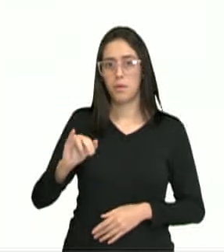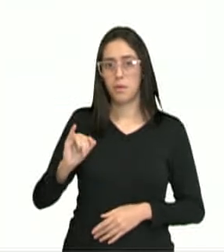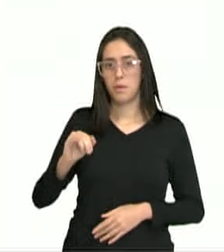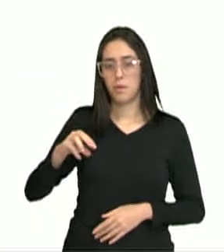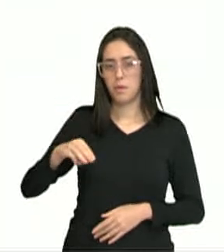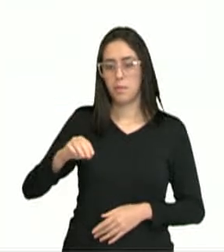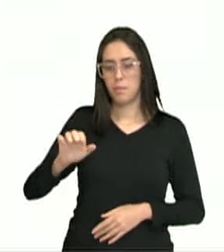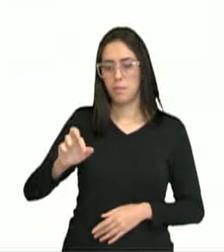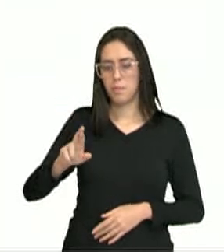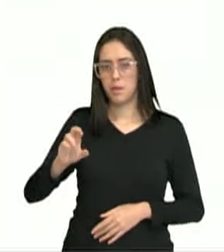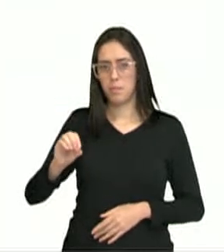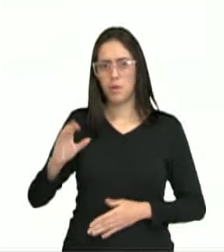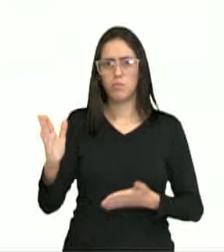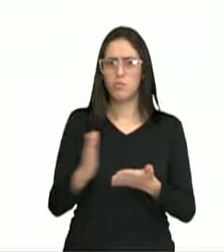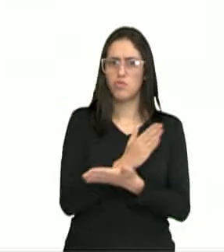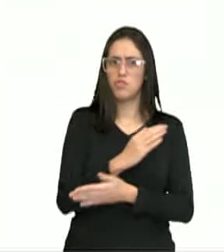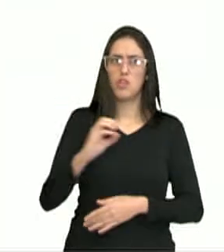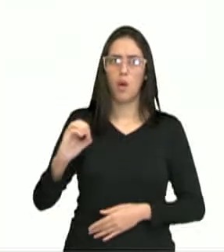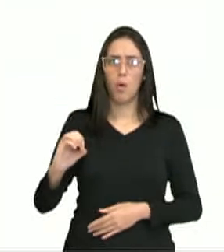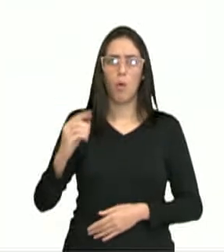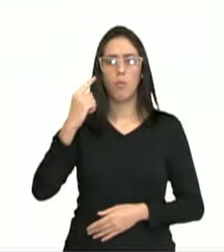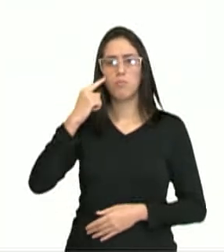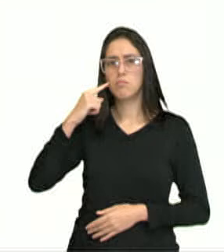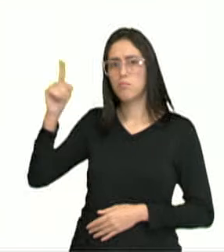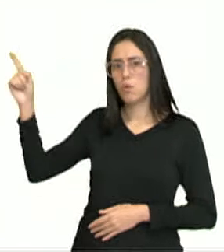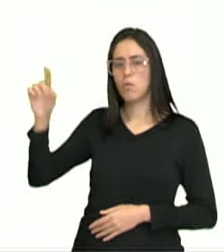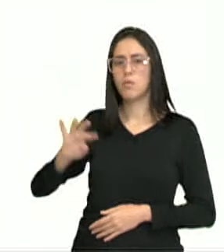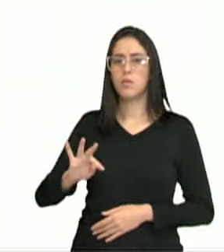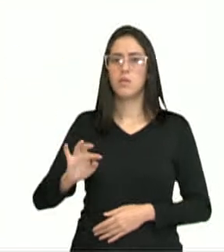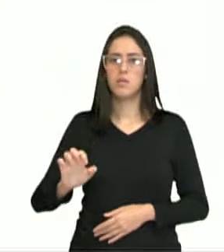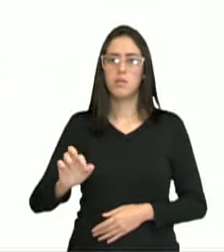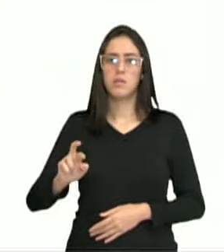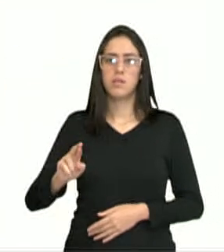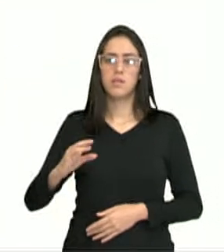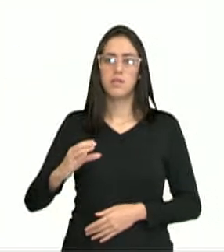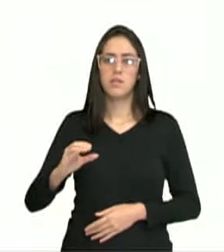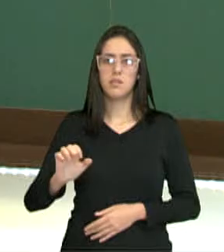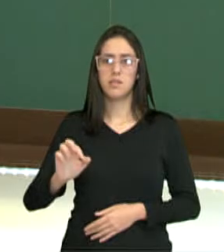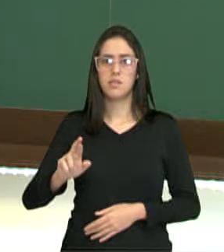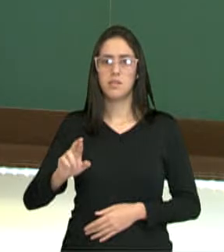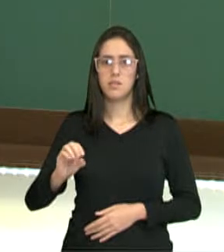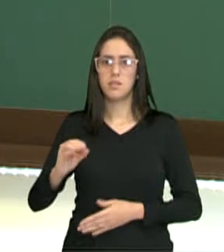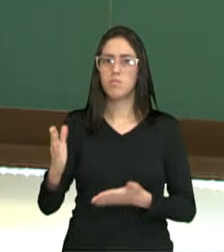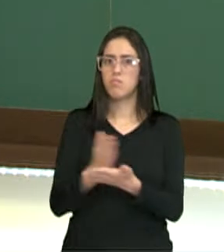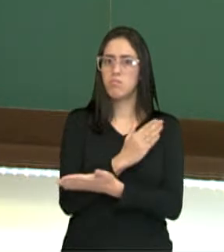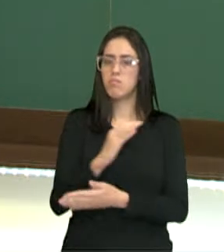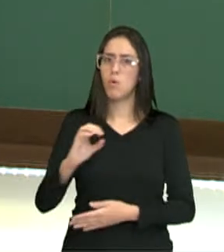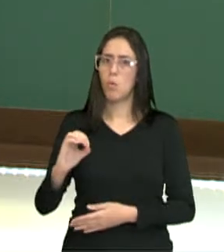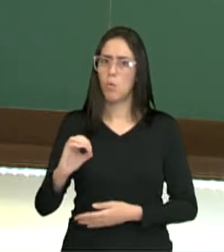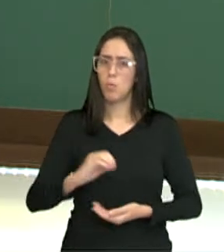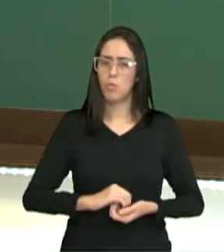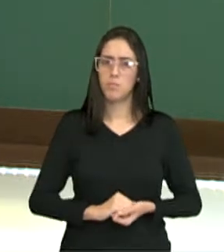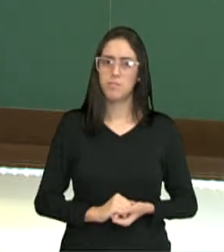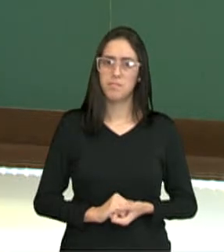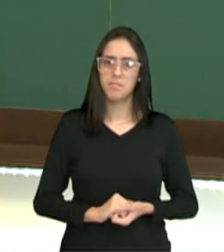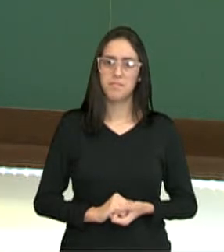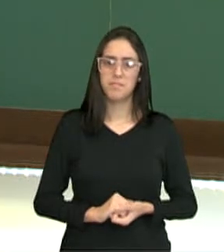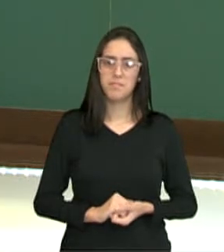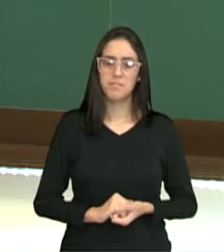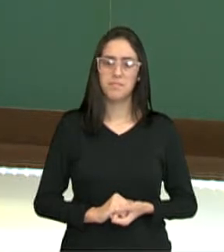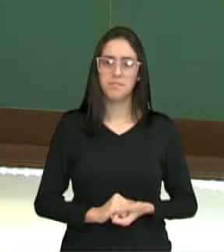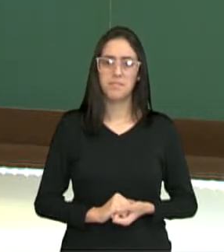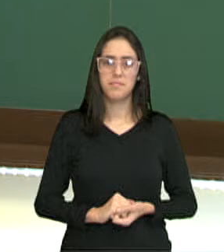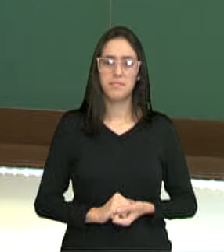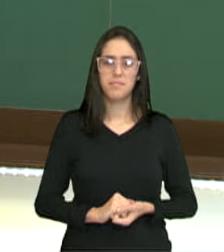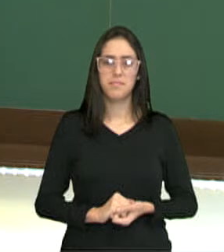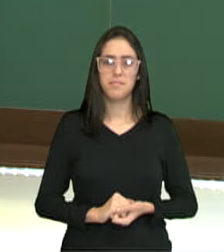o O. Terceiro, ó, perdeu também o O, fica terceiro. Sofrem apócope, então,